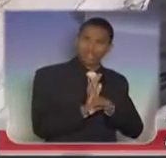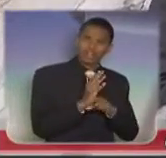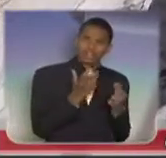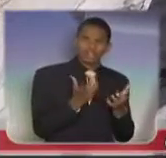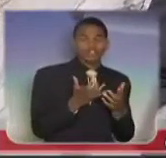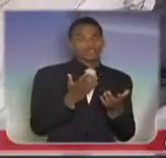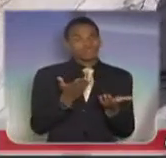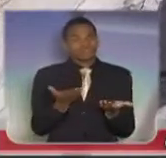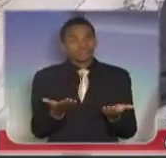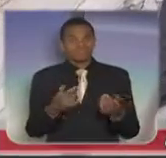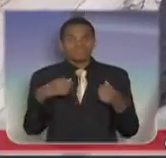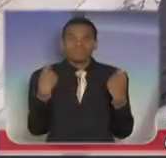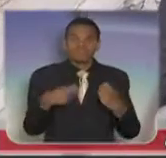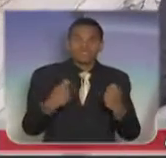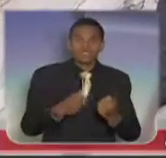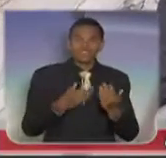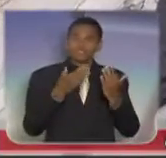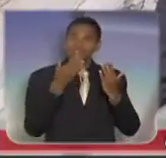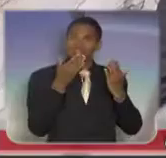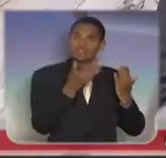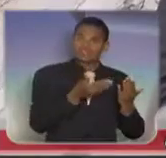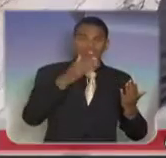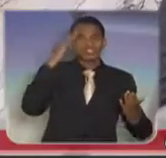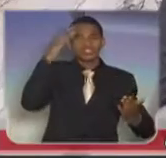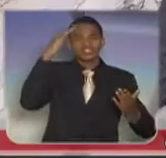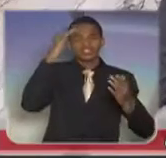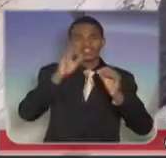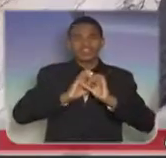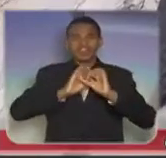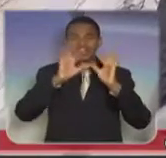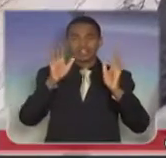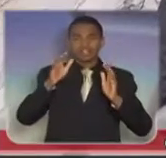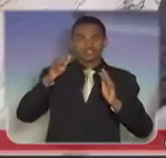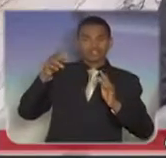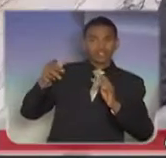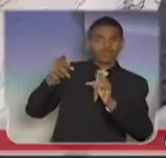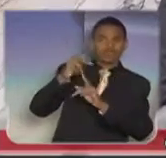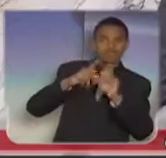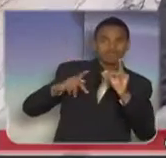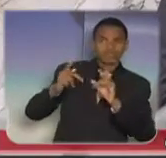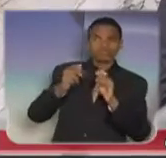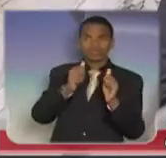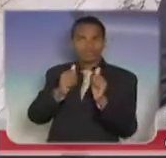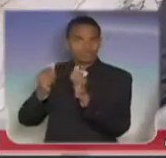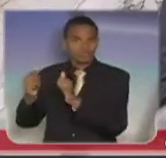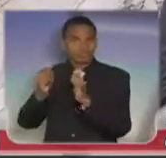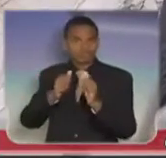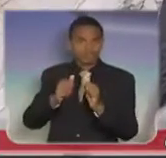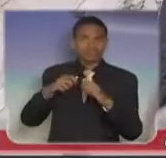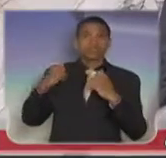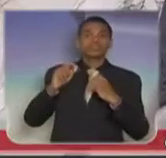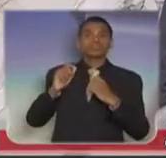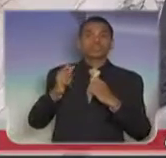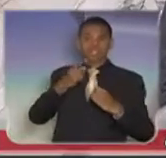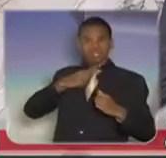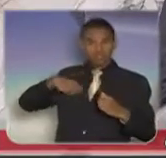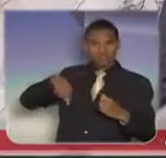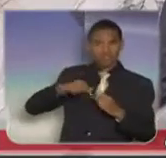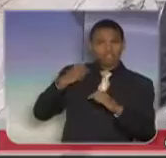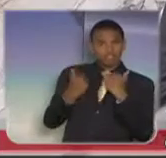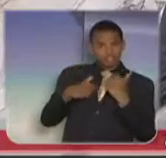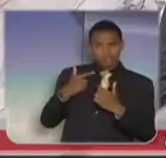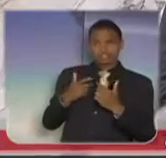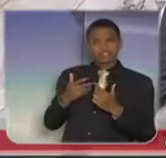que vossa excelência entenda que o funcionalismo público é a base do serviço no estado de são paulo e precisa ser